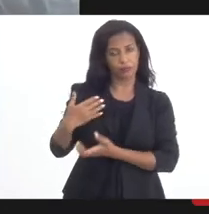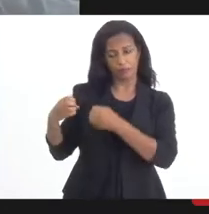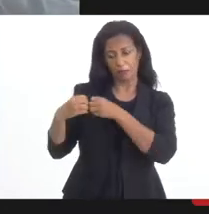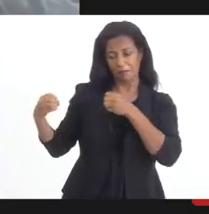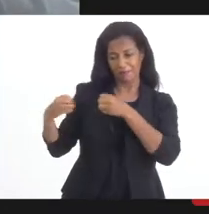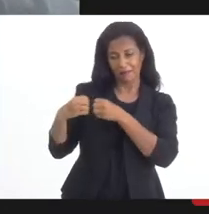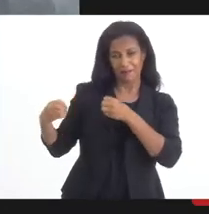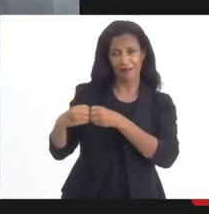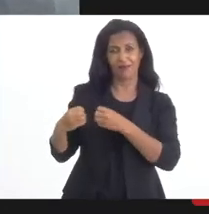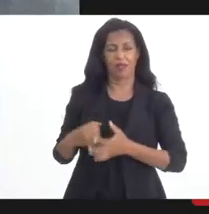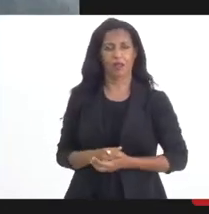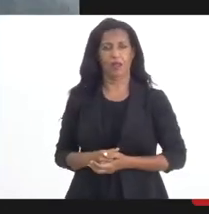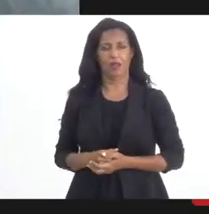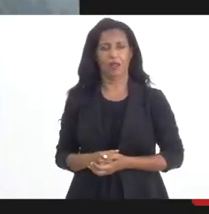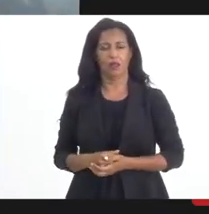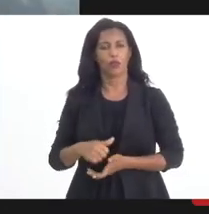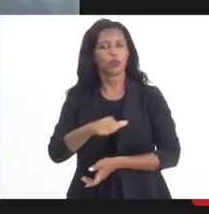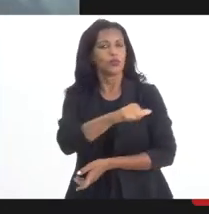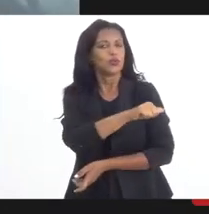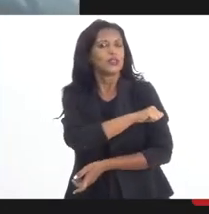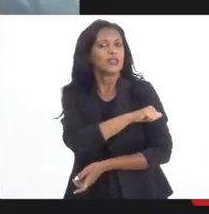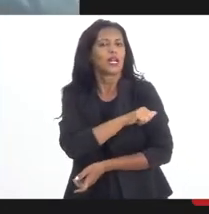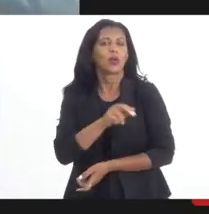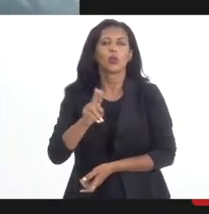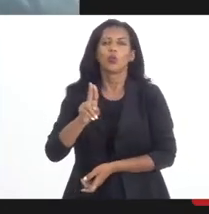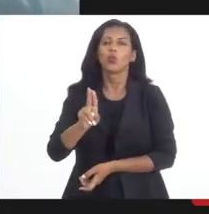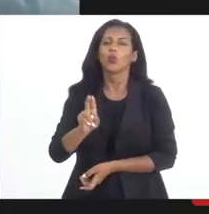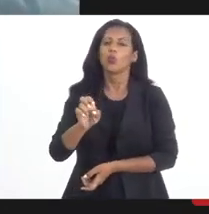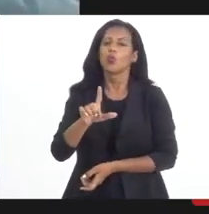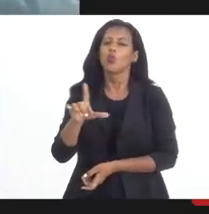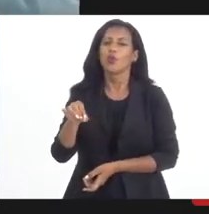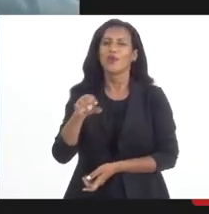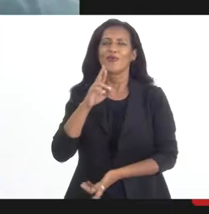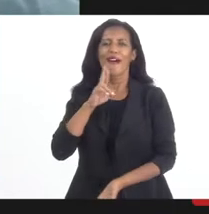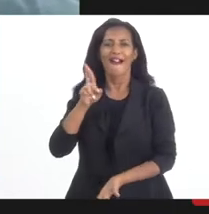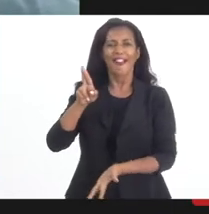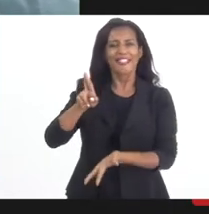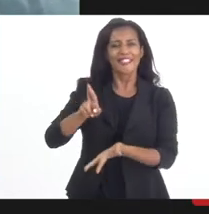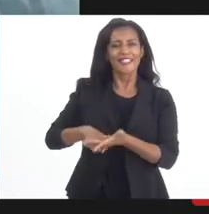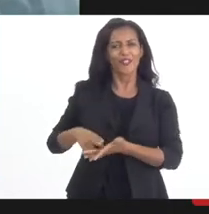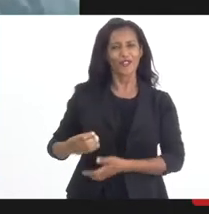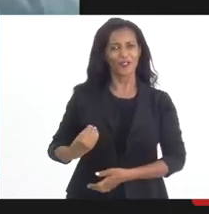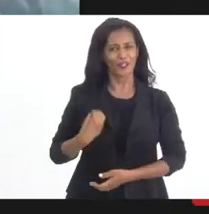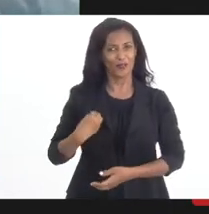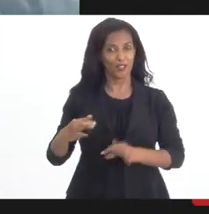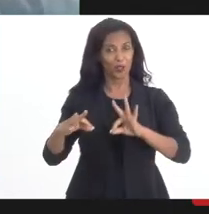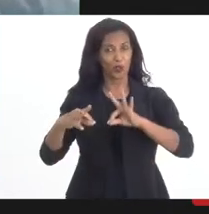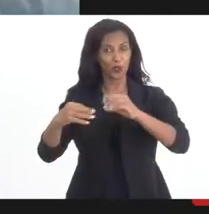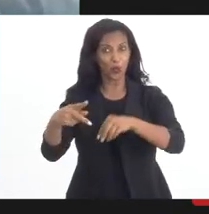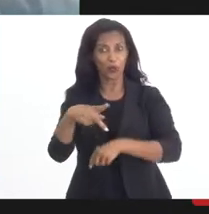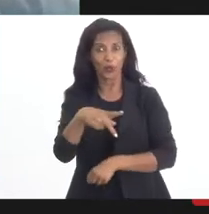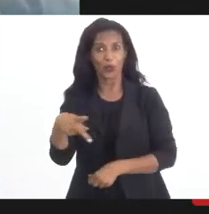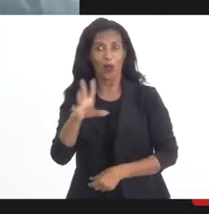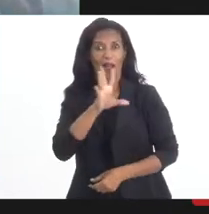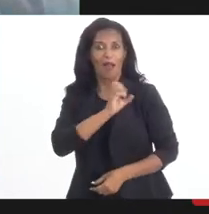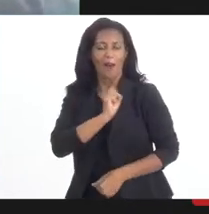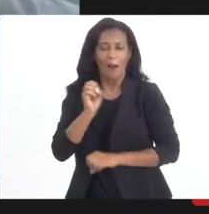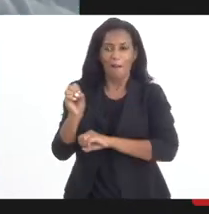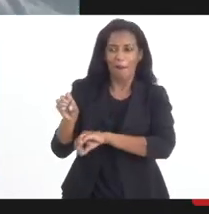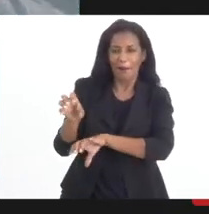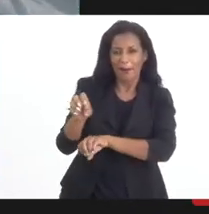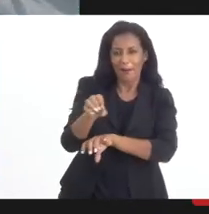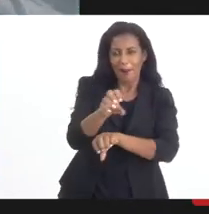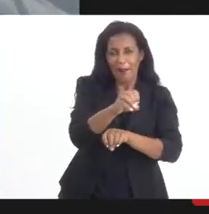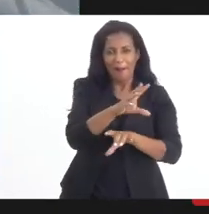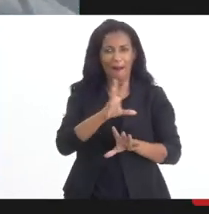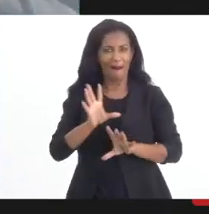próximo. Os alunos da UESO são a razão de existir dessa instituição. Todo professor ama lecionar, ama estar